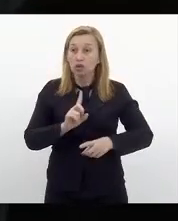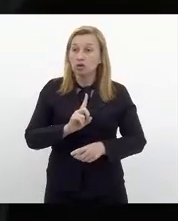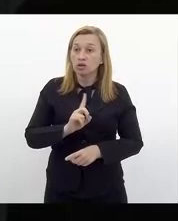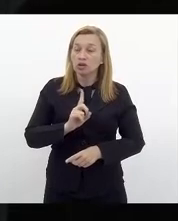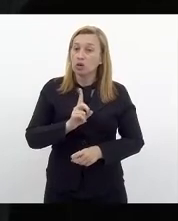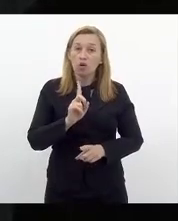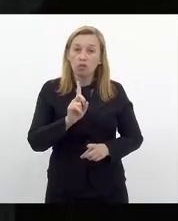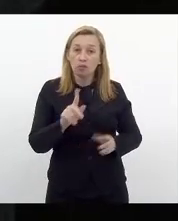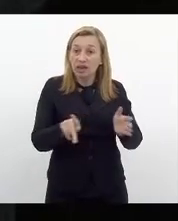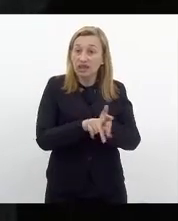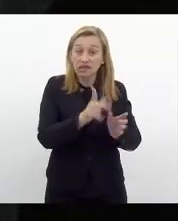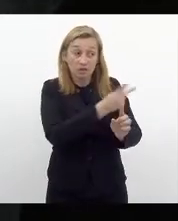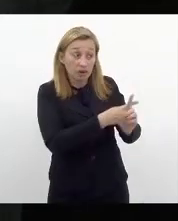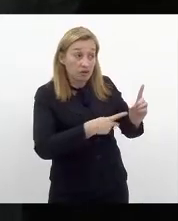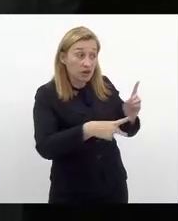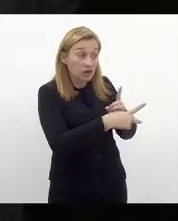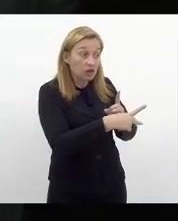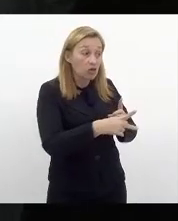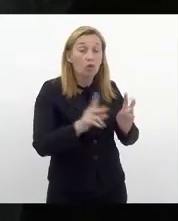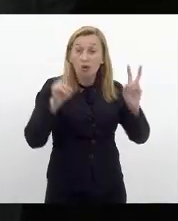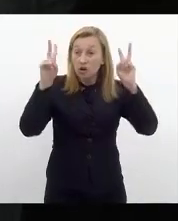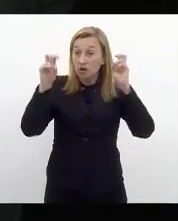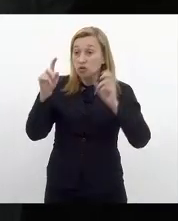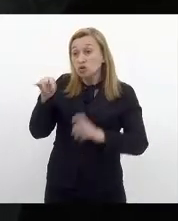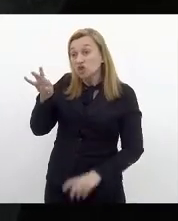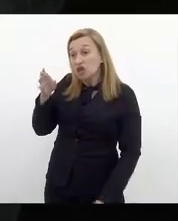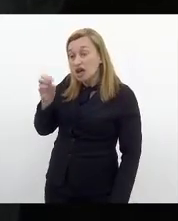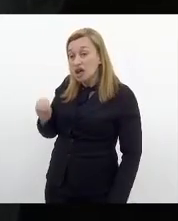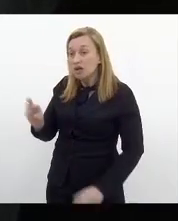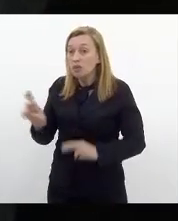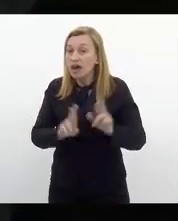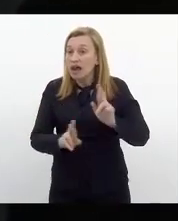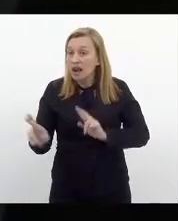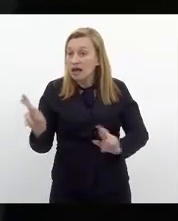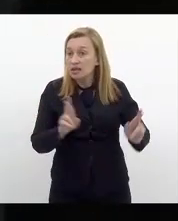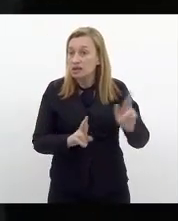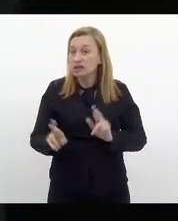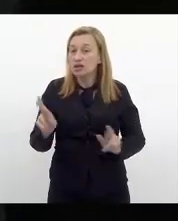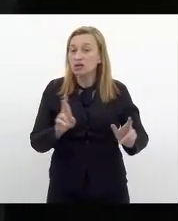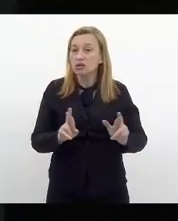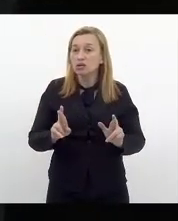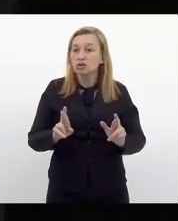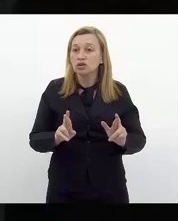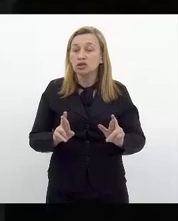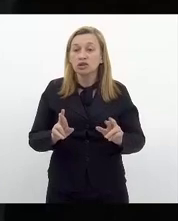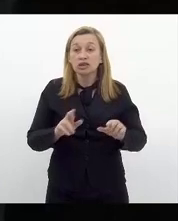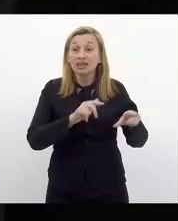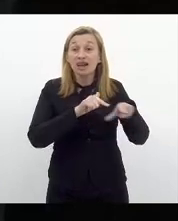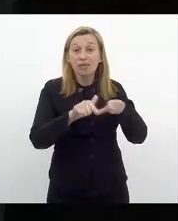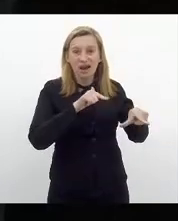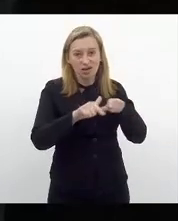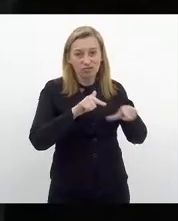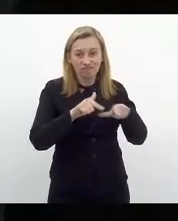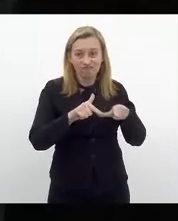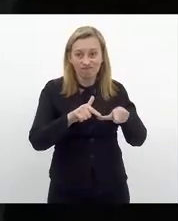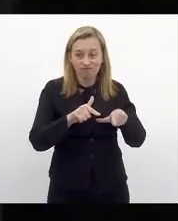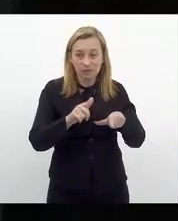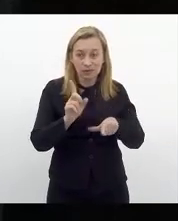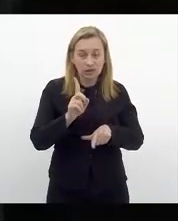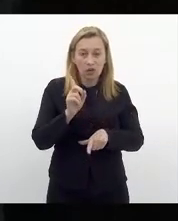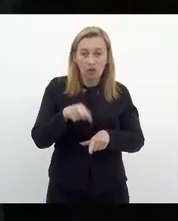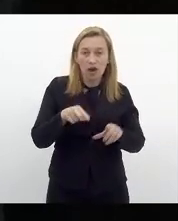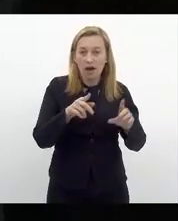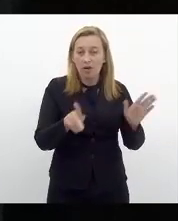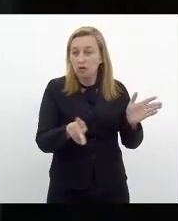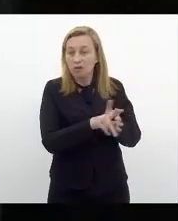é Previdência tá questão do triênio é uma questão da relação de emprego não é não é o não é